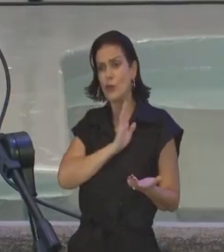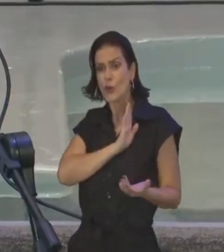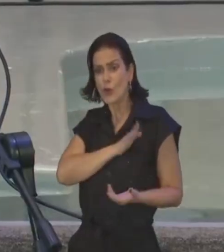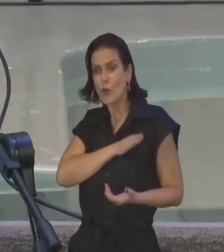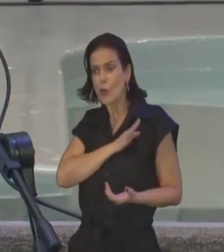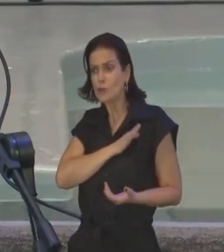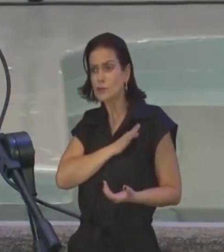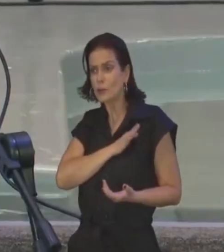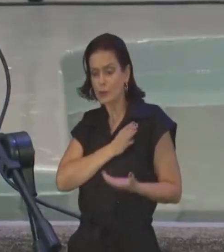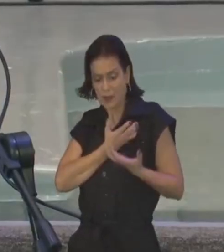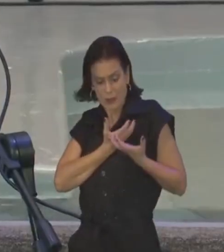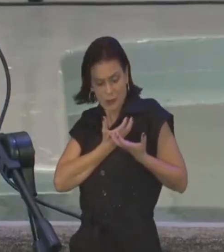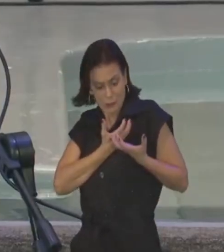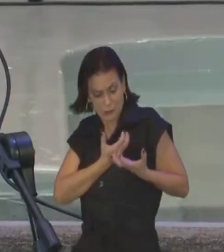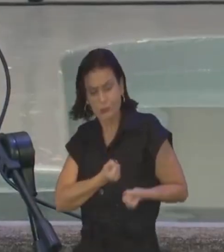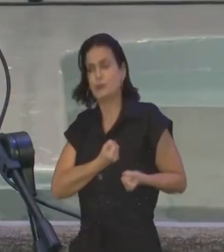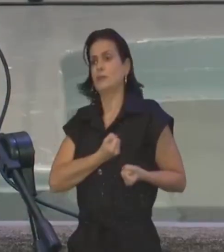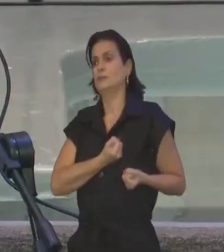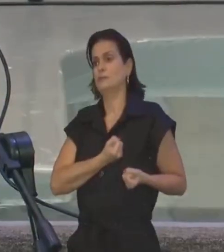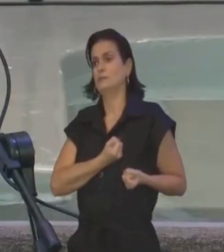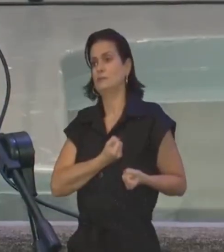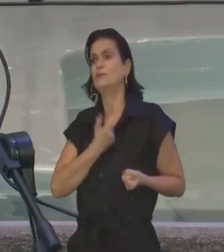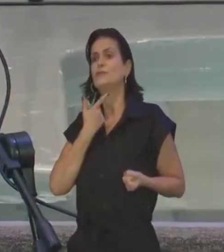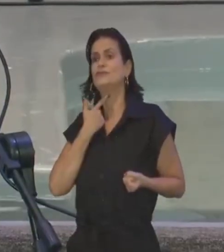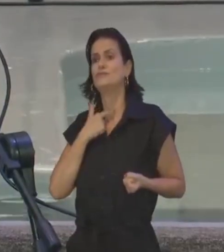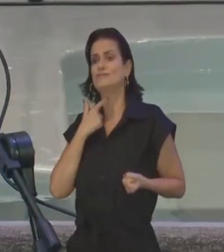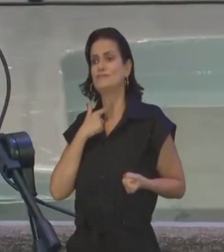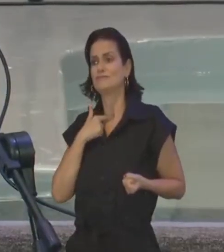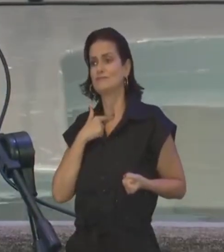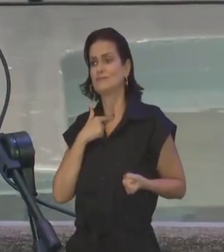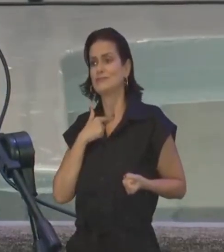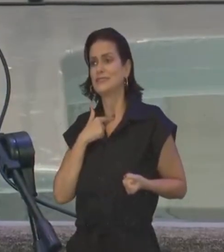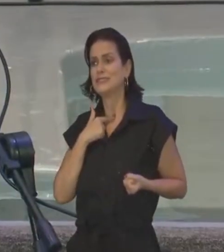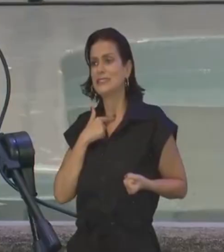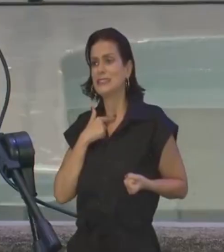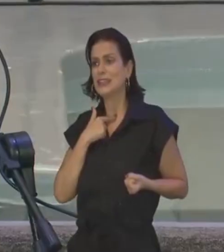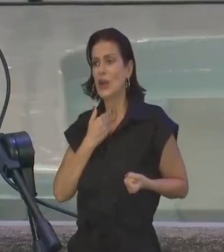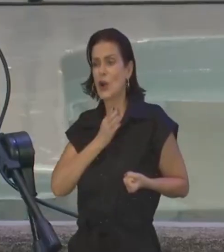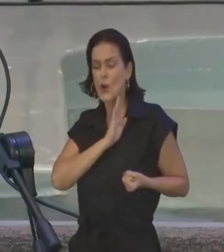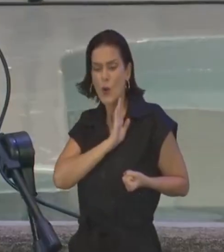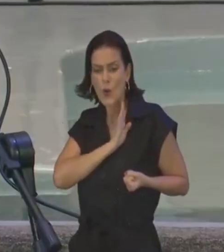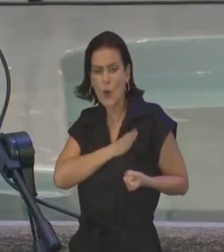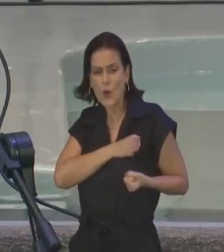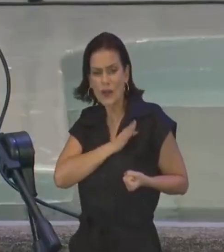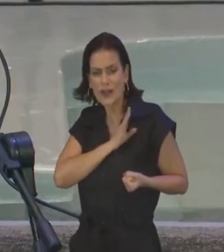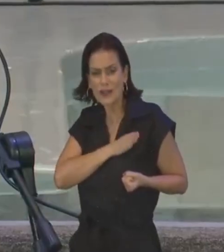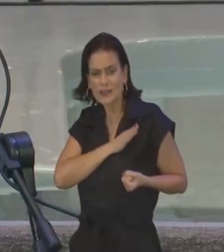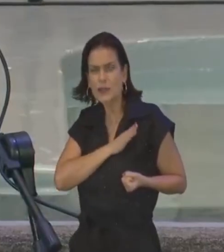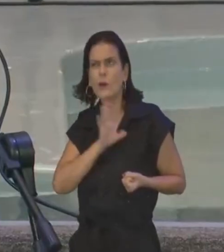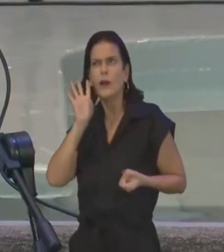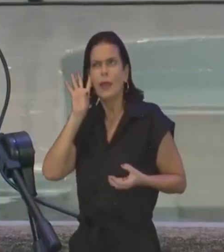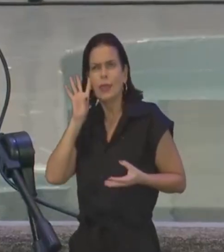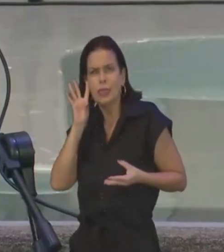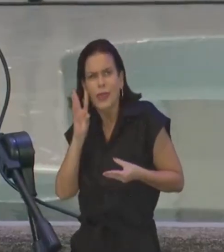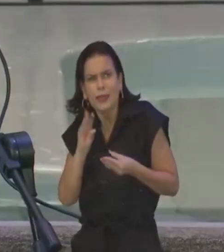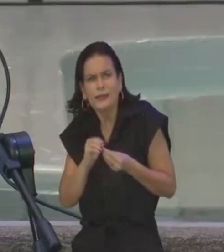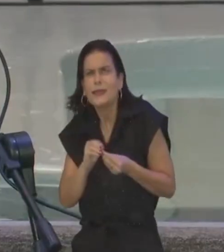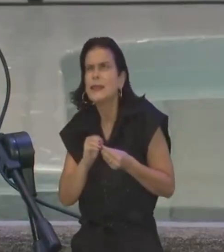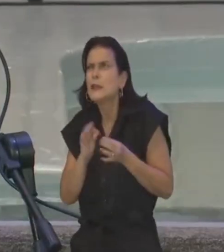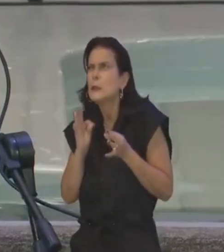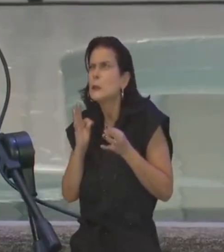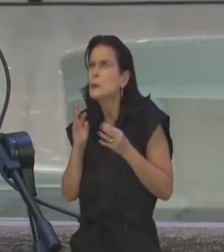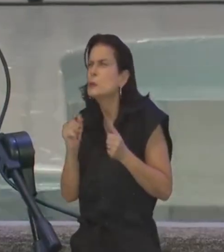coração aceitável, um coração desejoso de entender e de